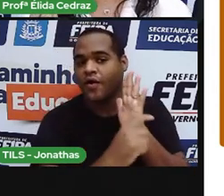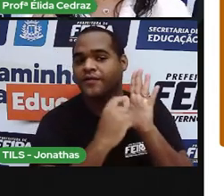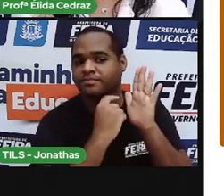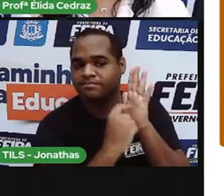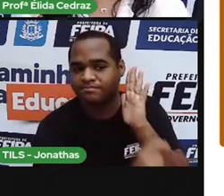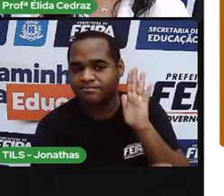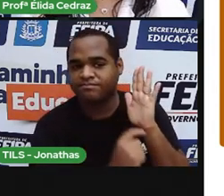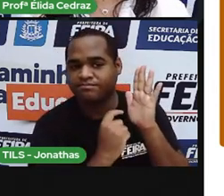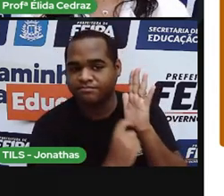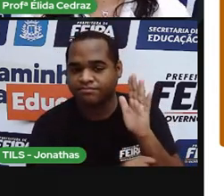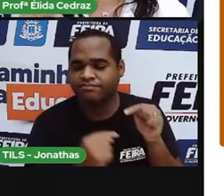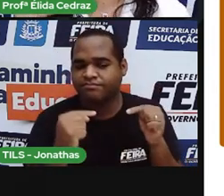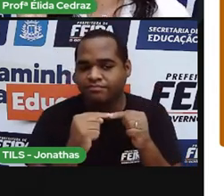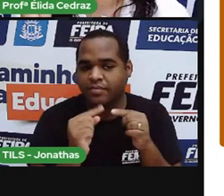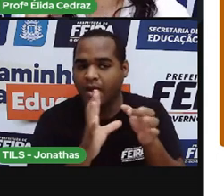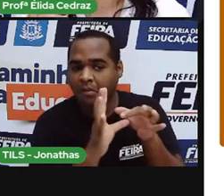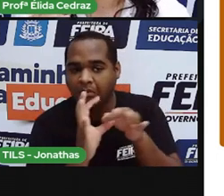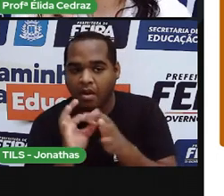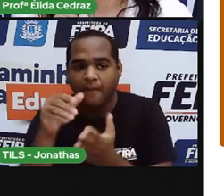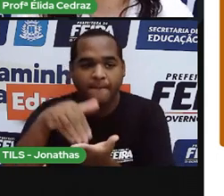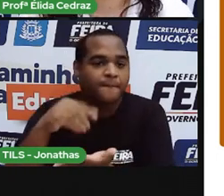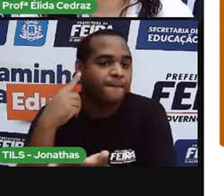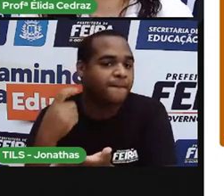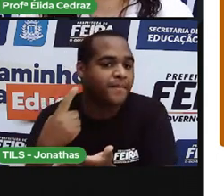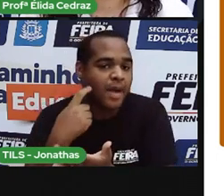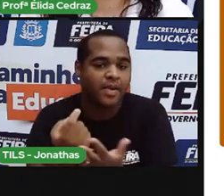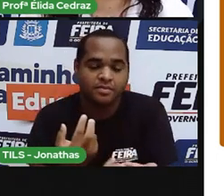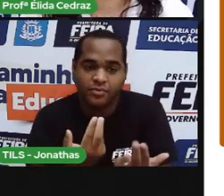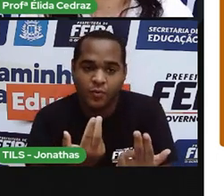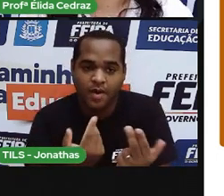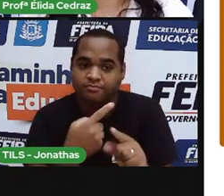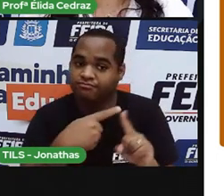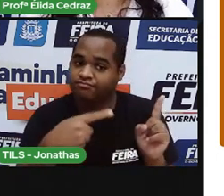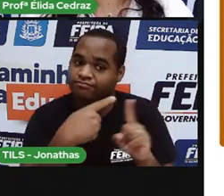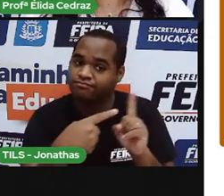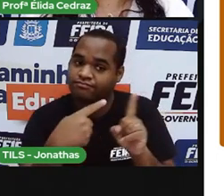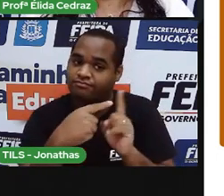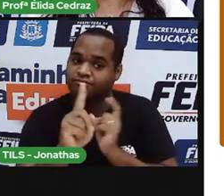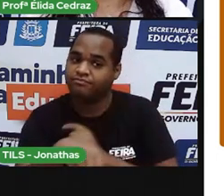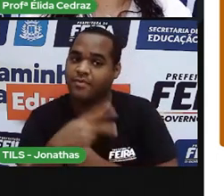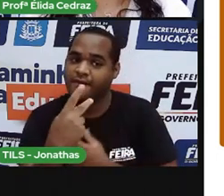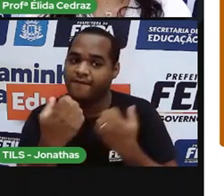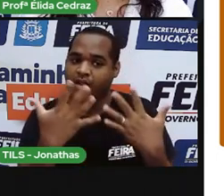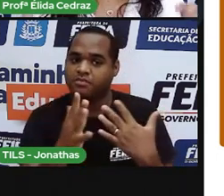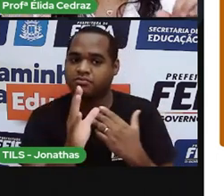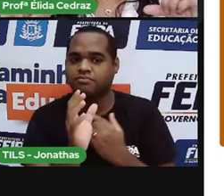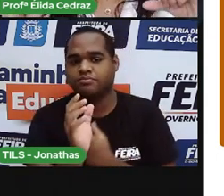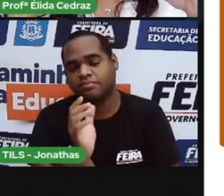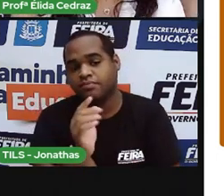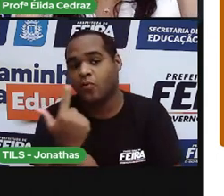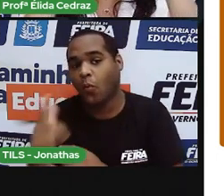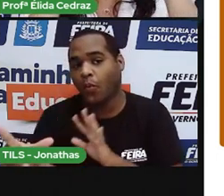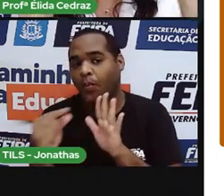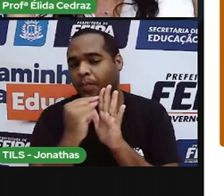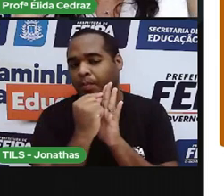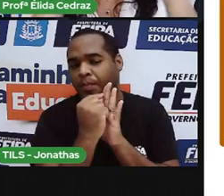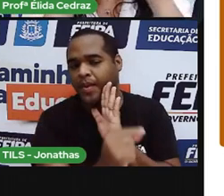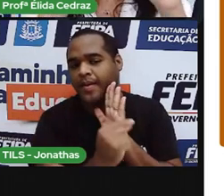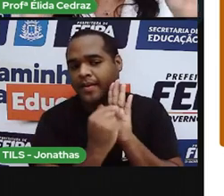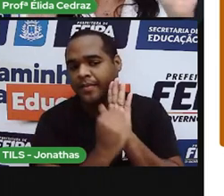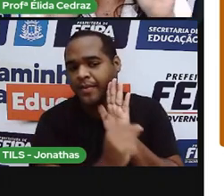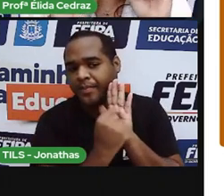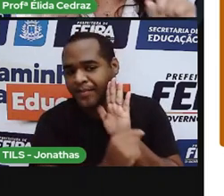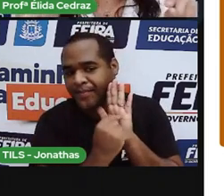as terminações com sons semelhantes. O verso é